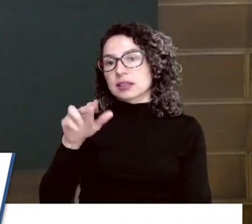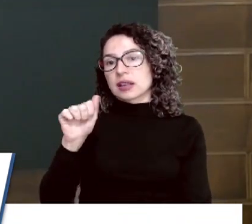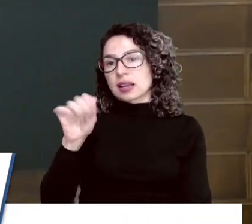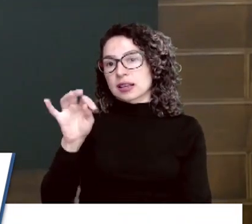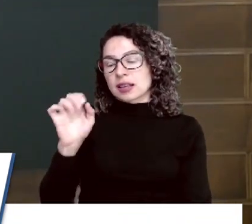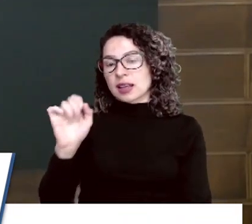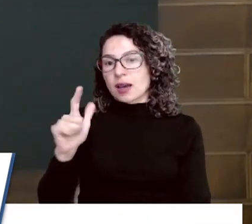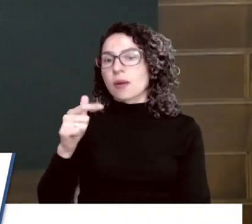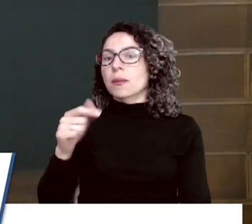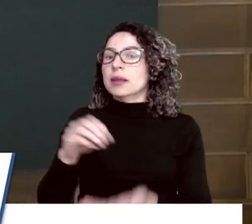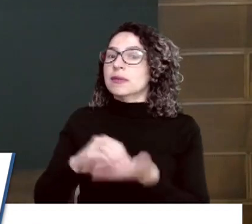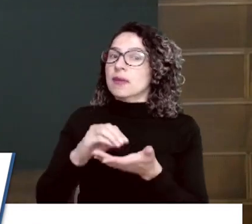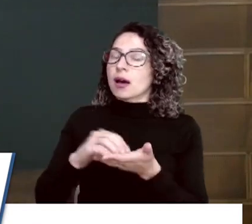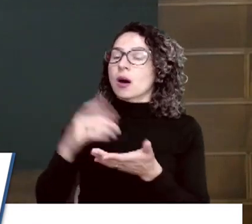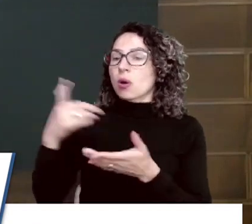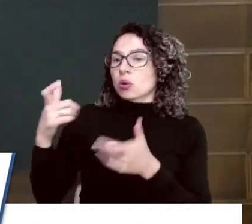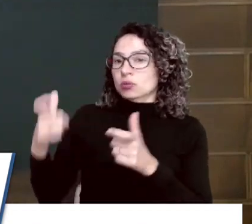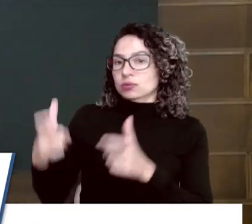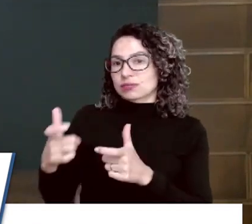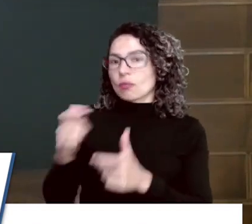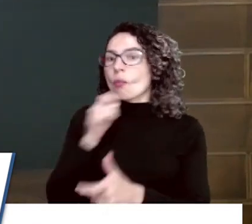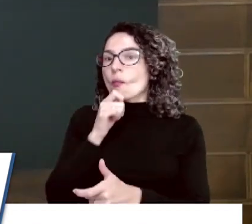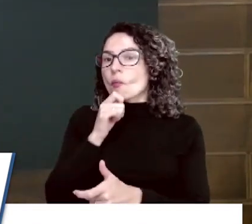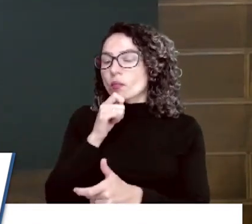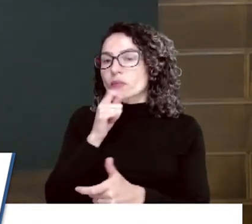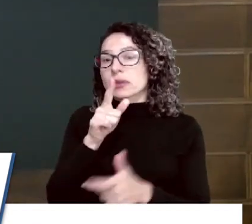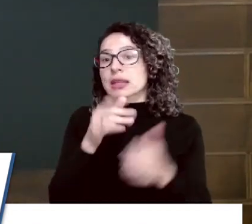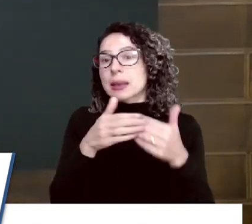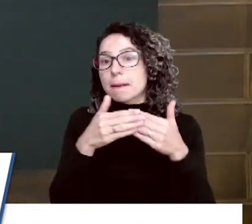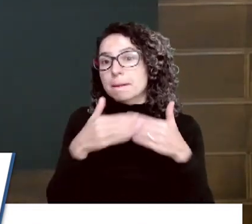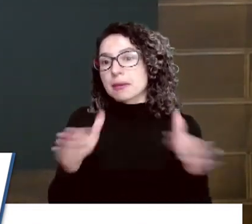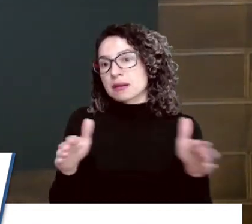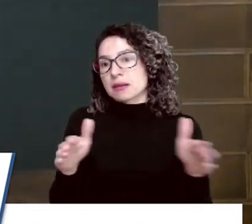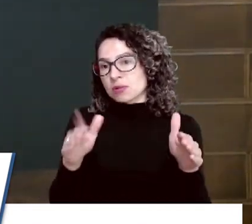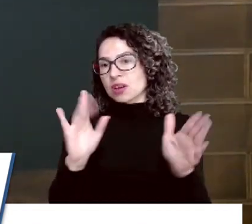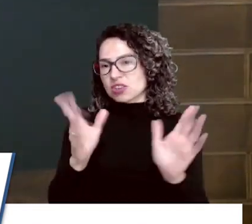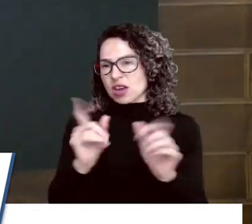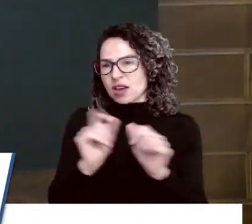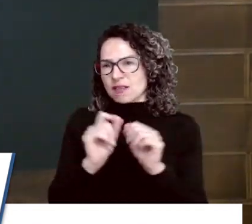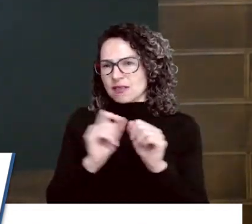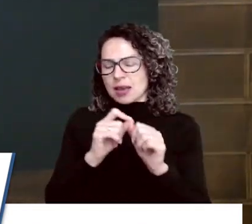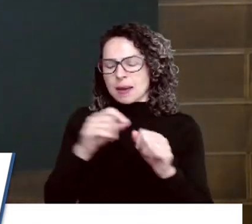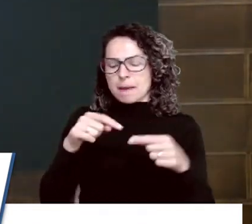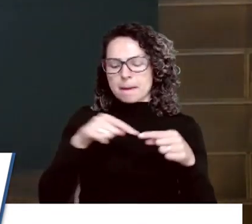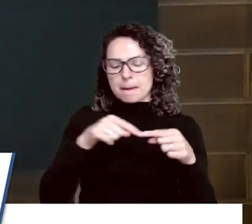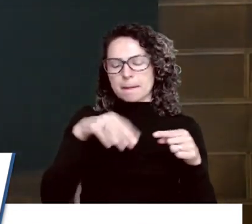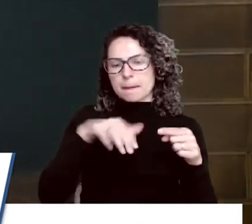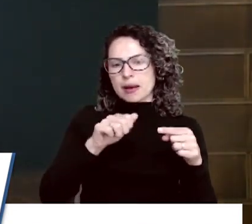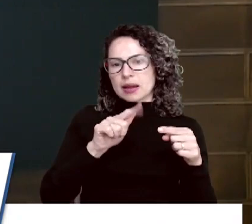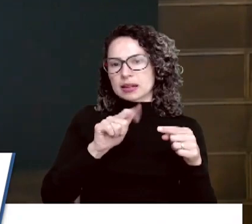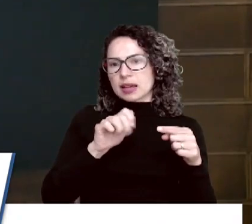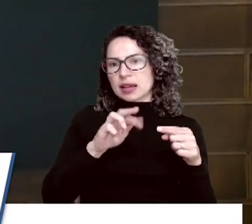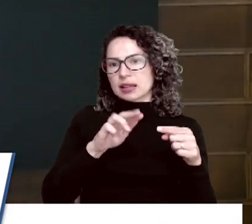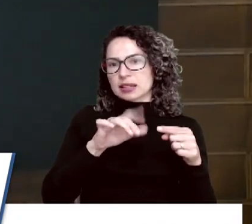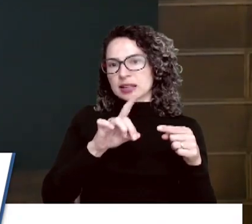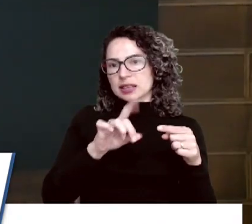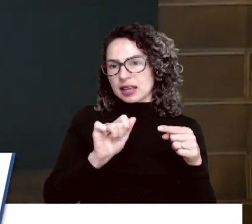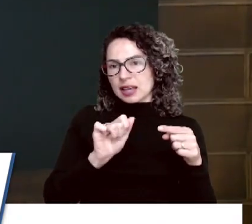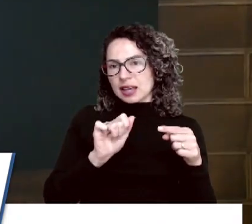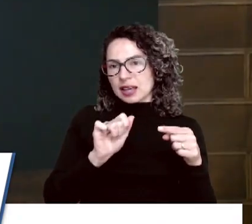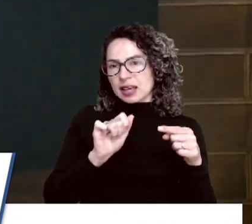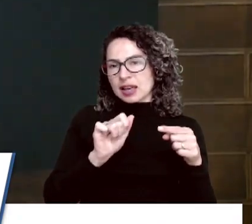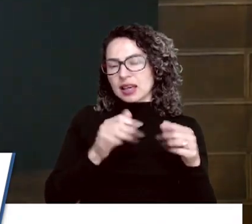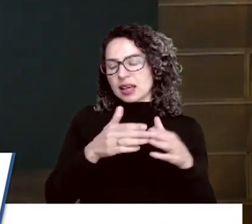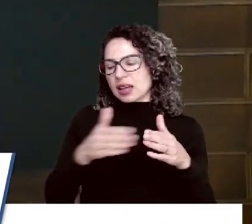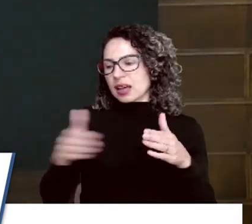que não aconteceu ainda. Mas essa abertura que foi feita ali da Margarida Fornazier e um trecho